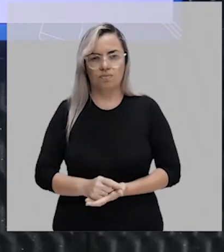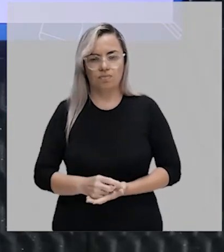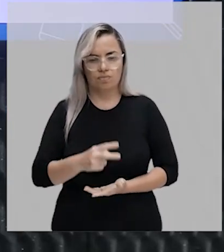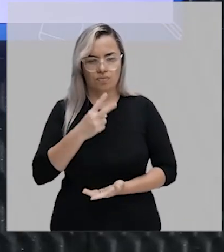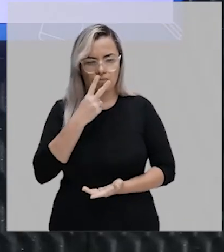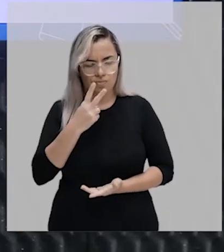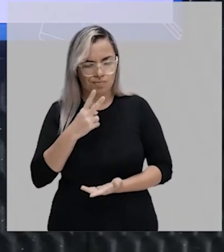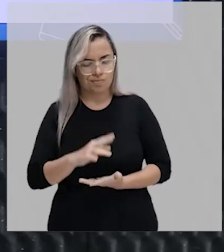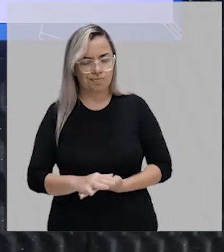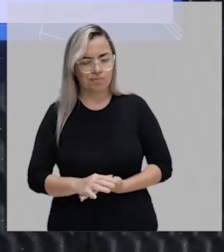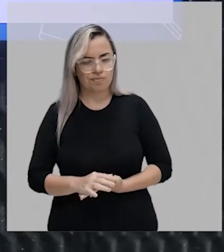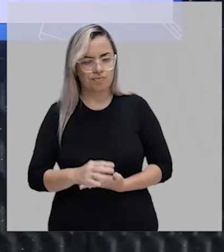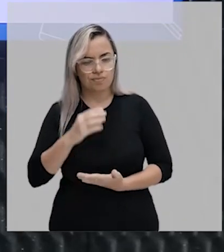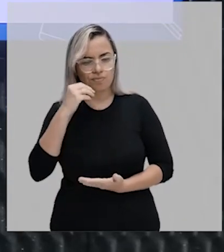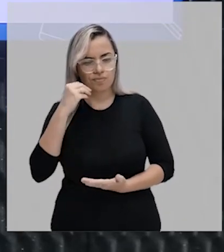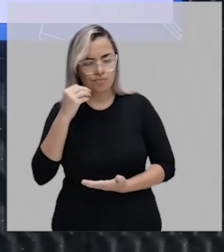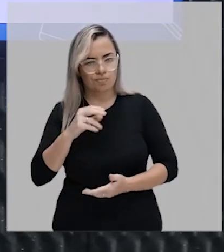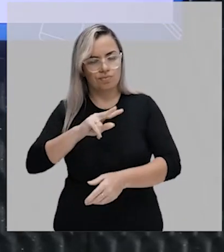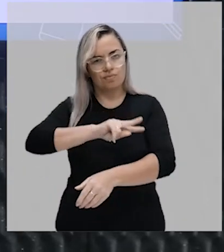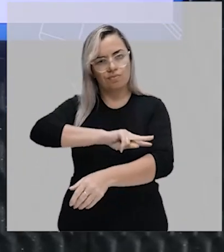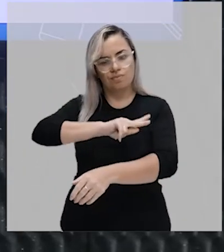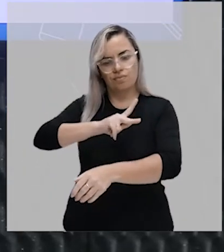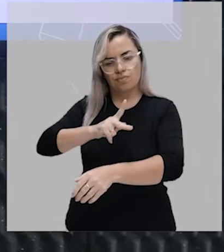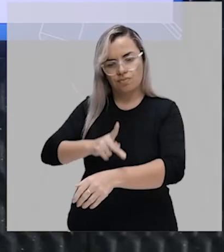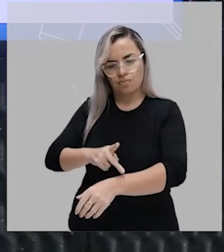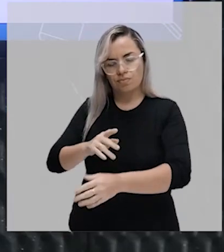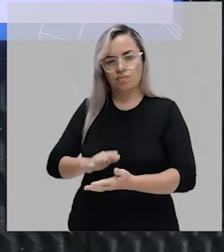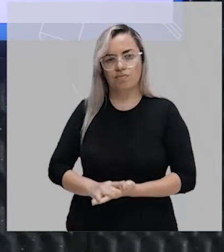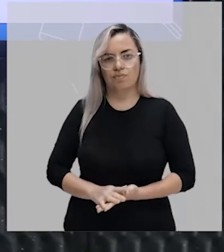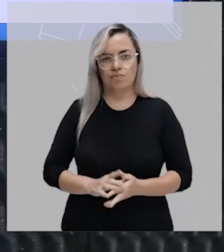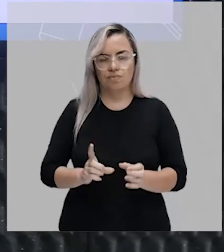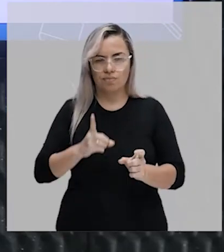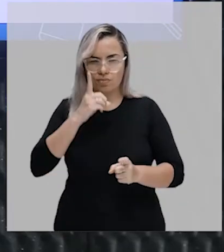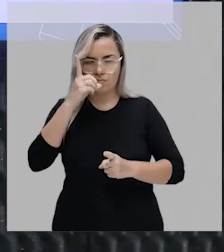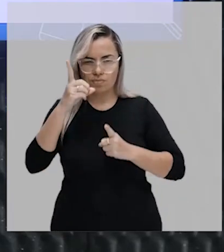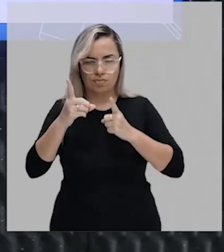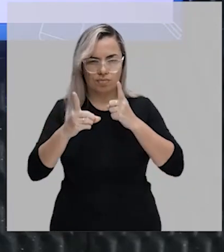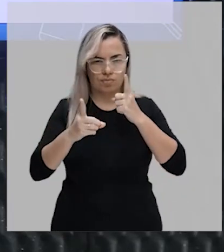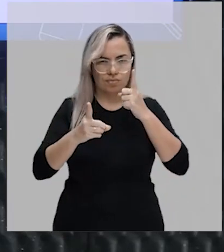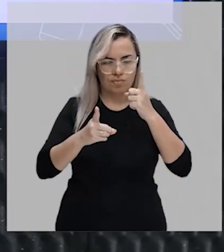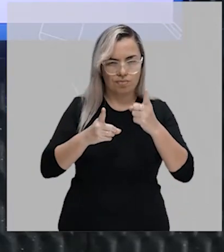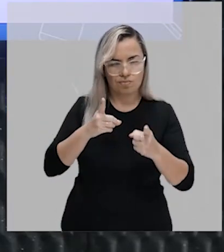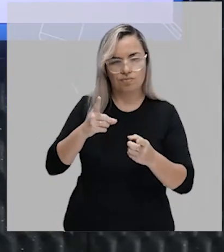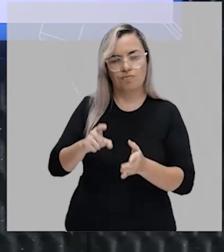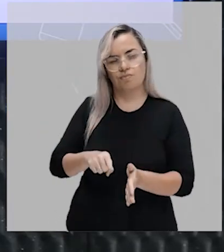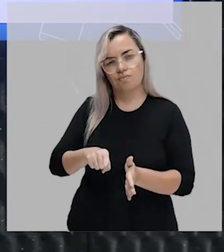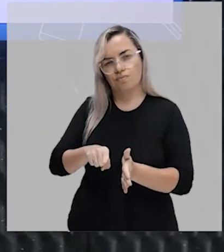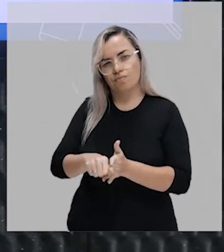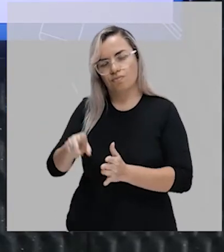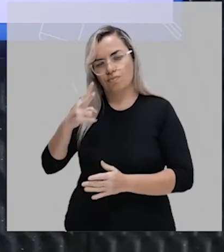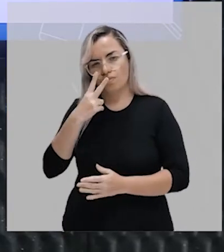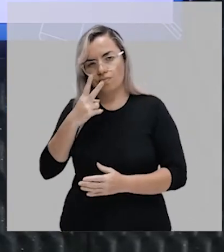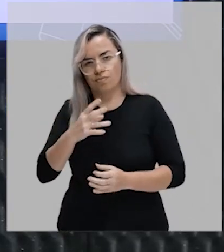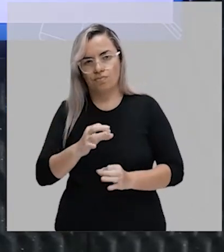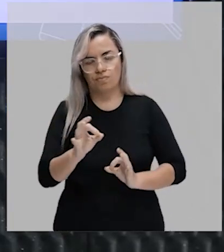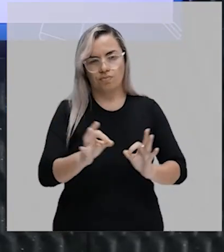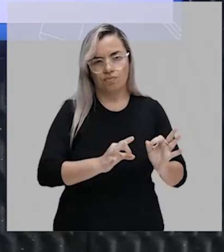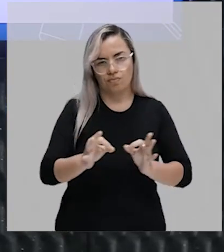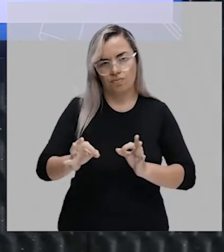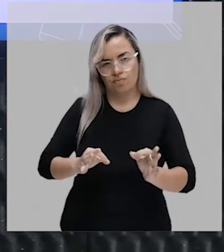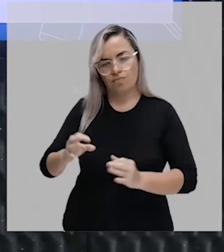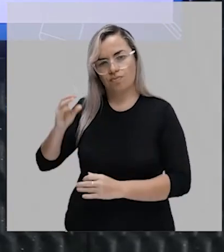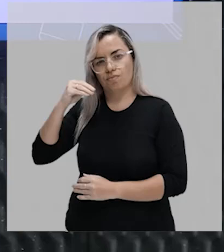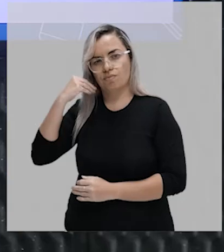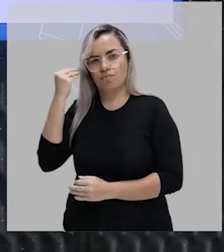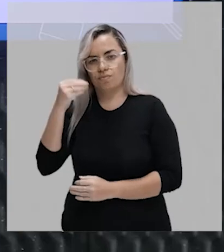etapa aqui de quê? Realização de dedução. Por quê? Você cria uma dedução e com base nessa dedução você vai planejar o quê? O seu